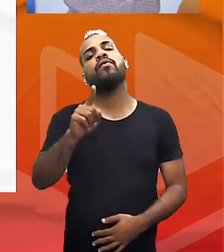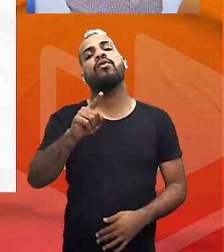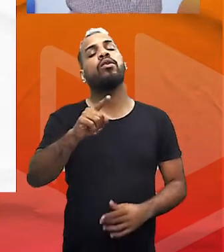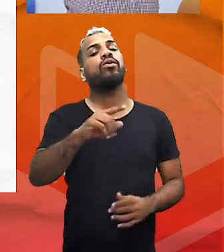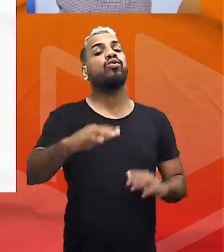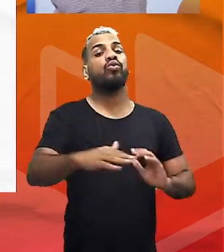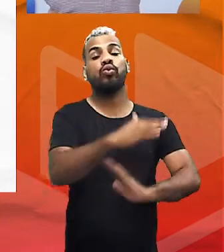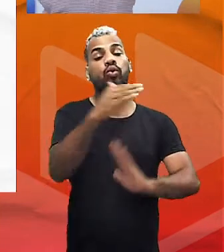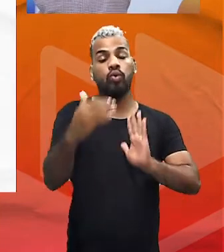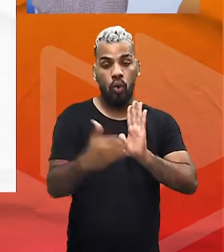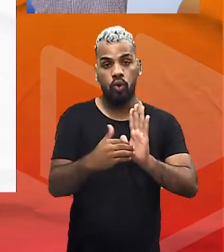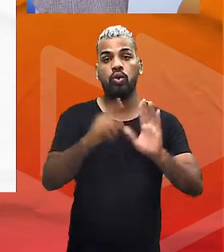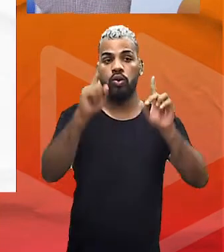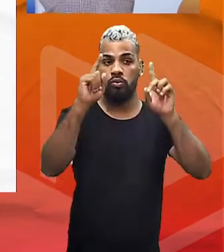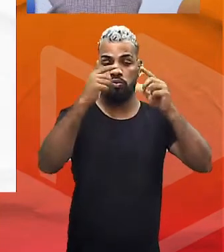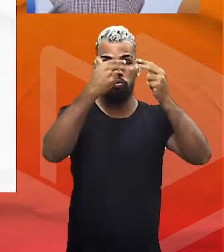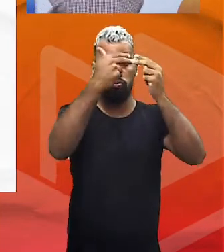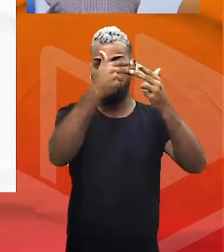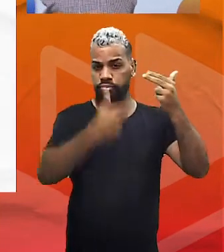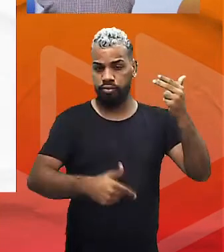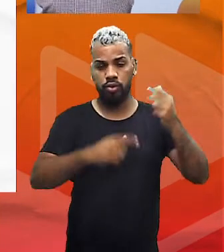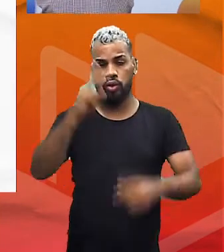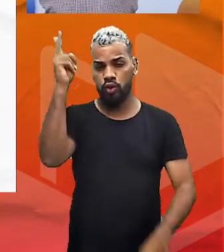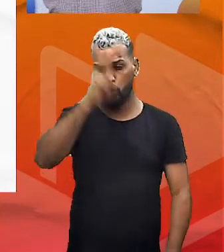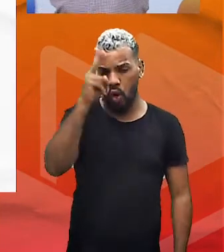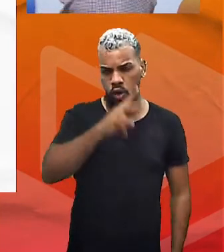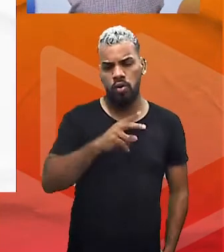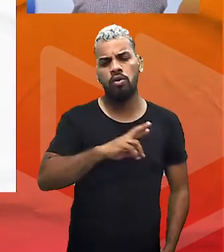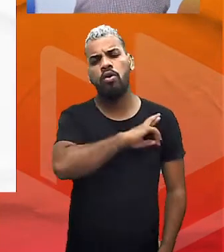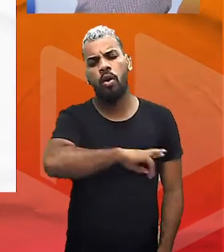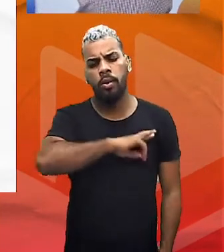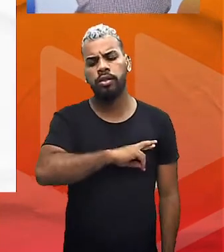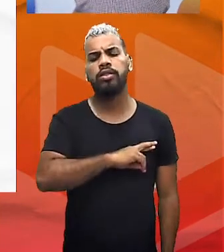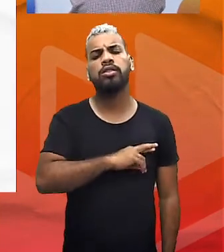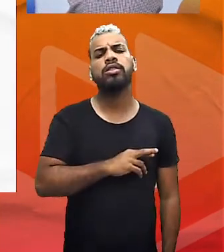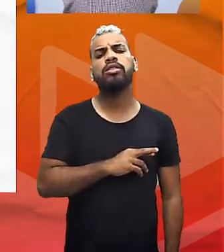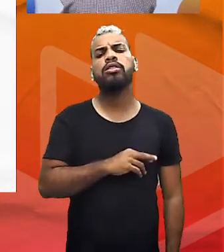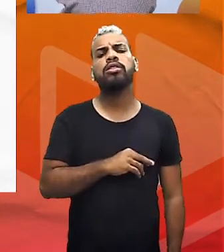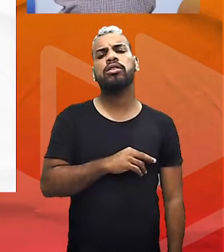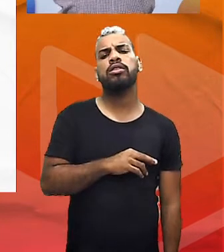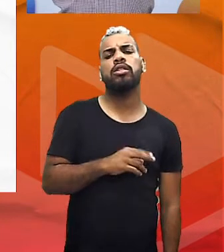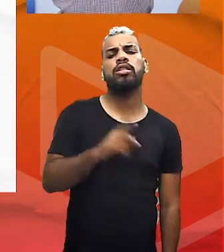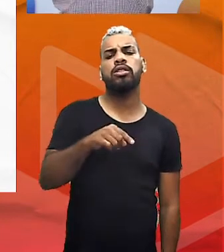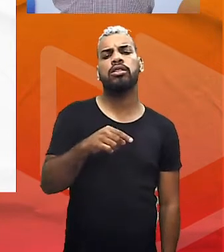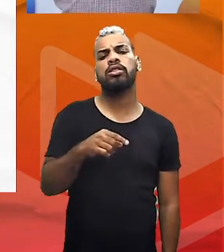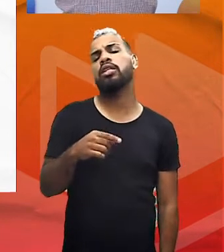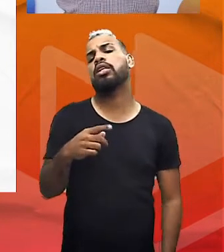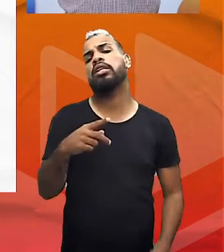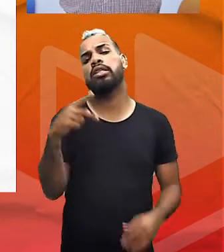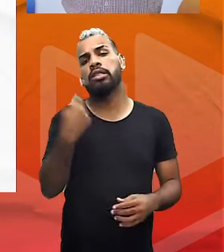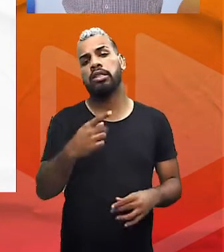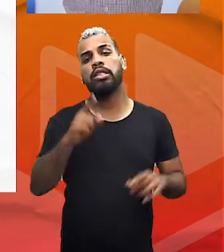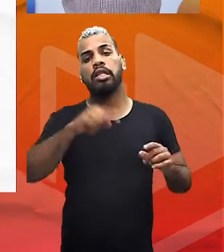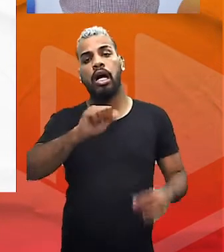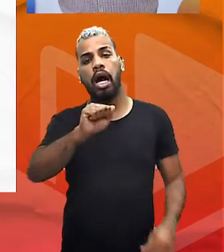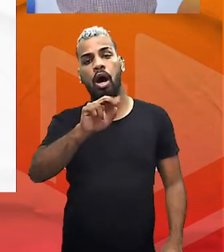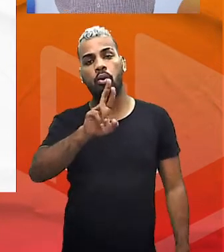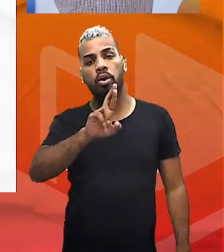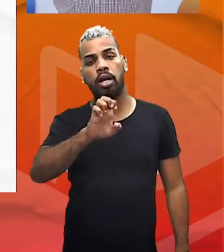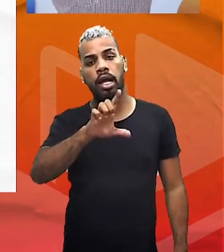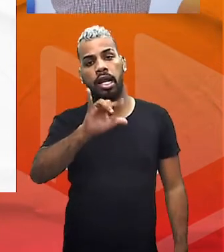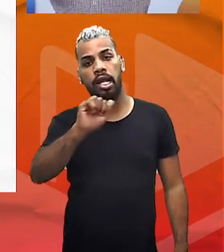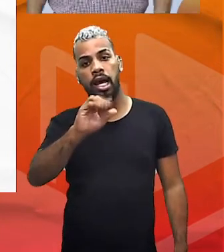o enredo da história, todo o romance está em torno dela, né? No caso aí, Aurélia Camargo,